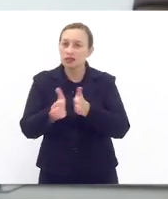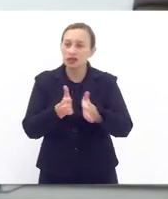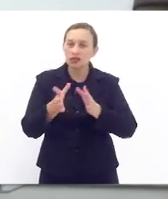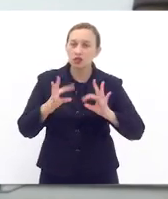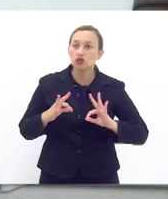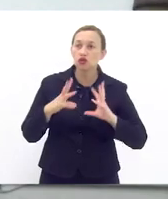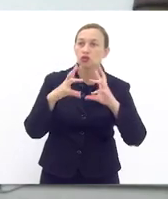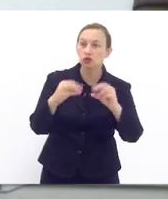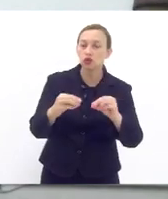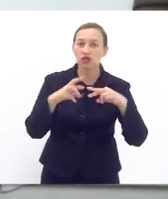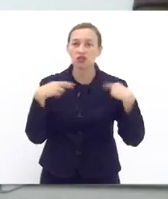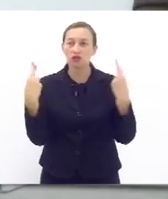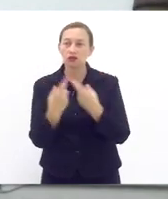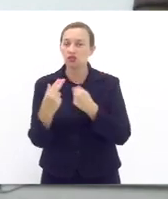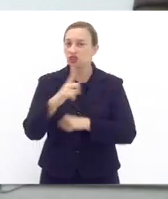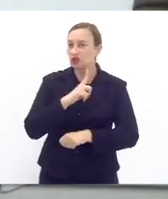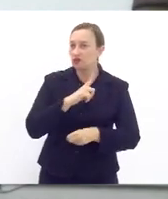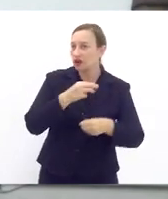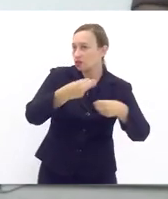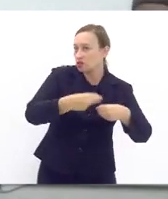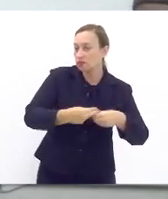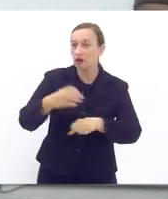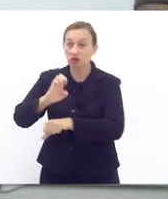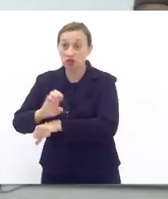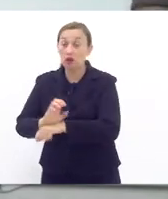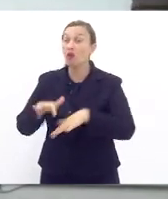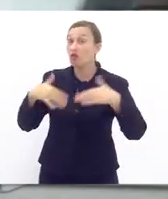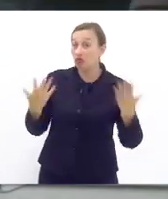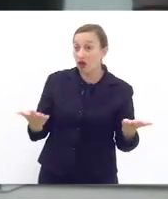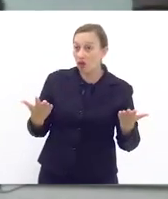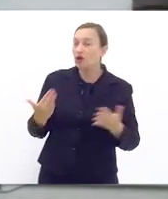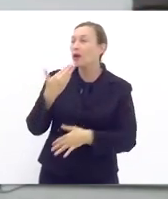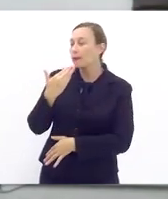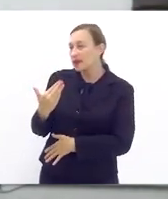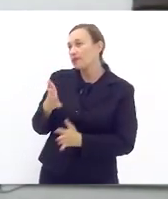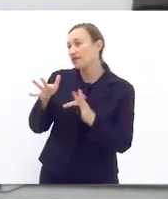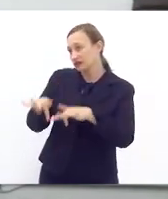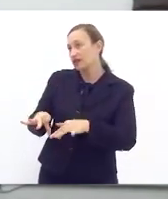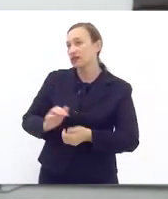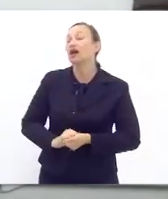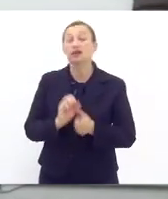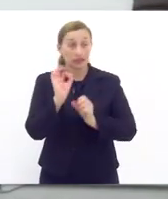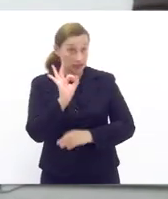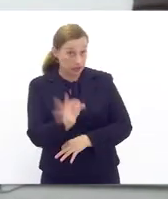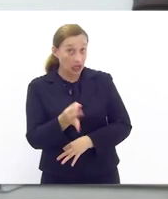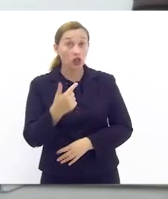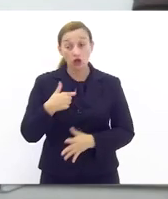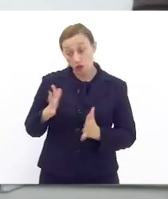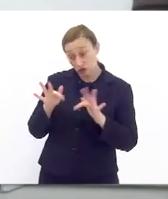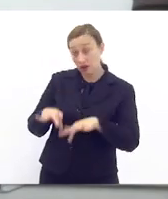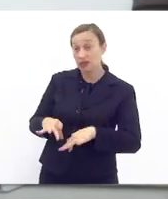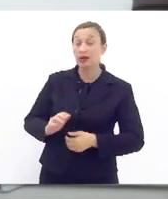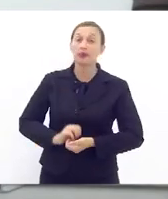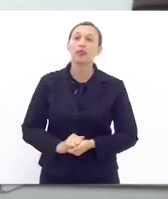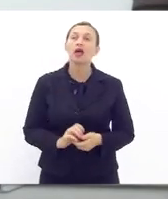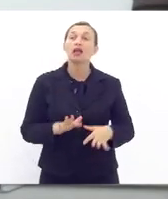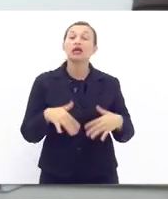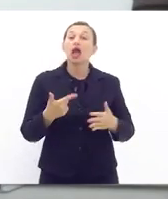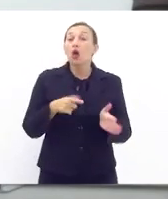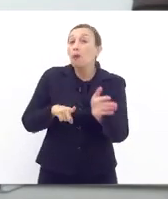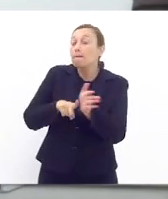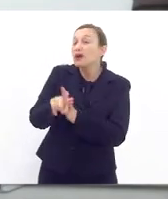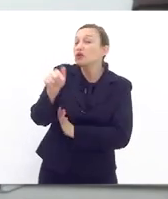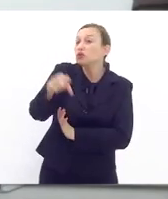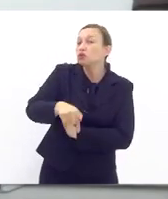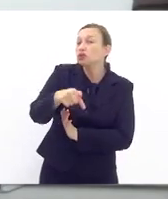intermunicipais Então eu queria pedir a sogra para concluir eu vou concluir E aí pergunta